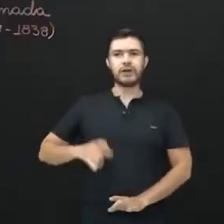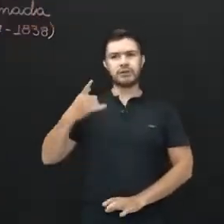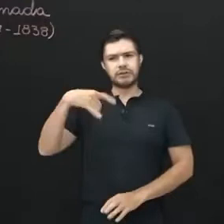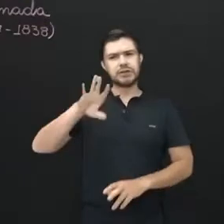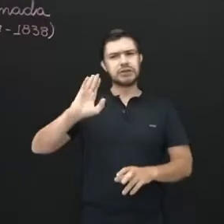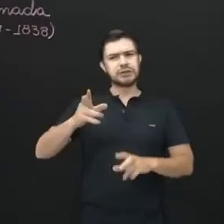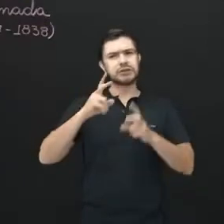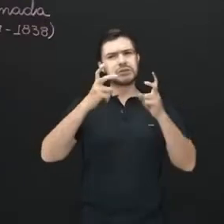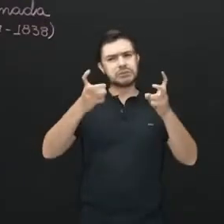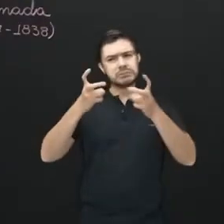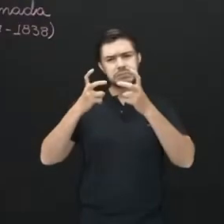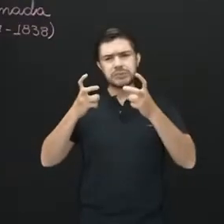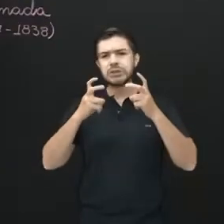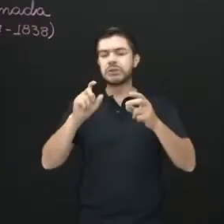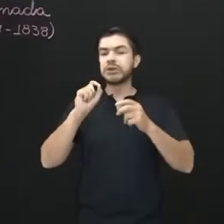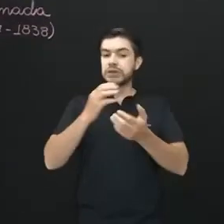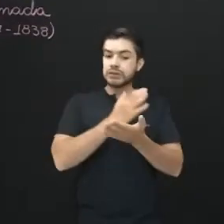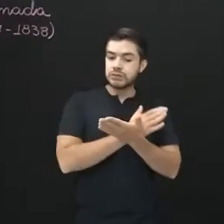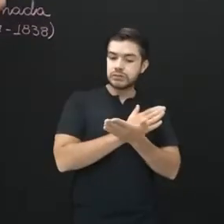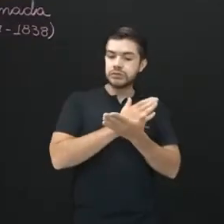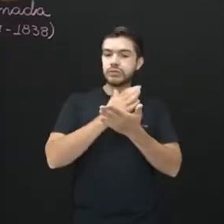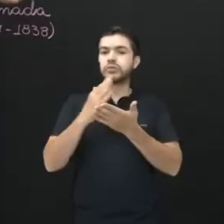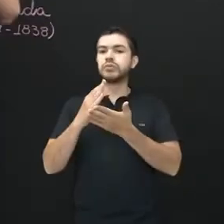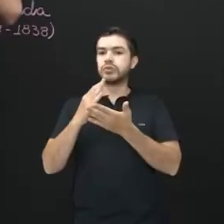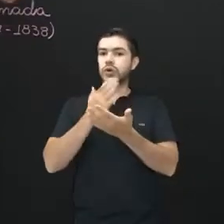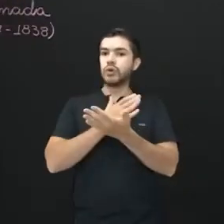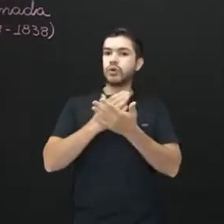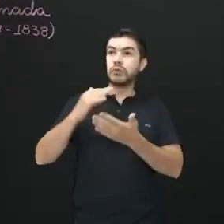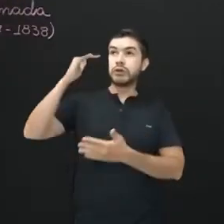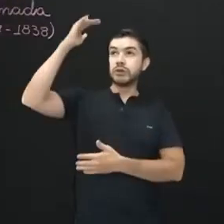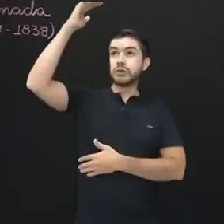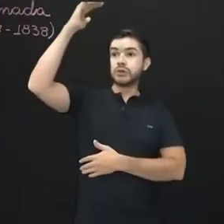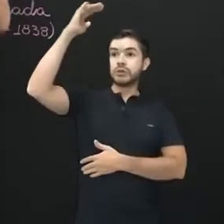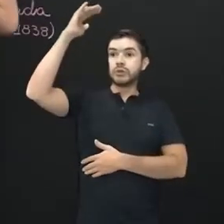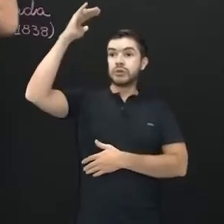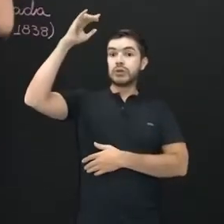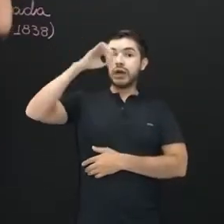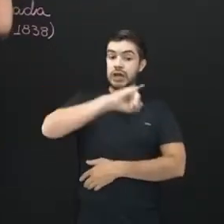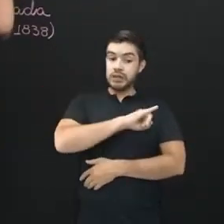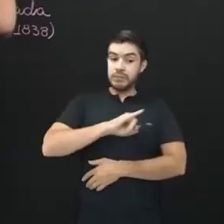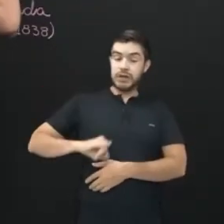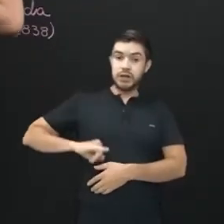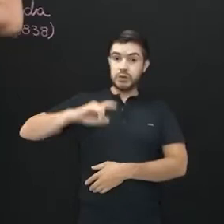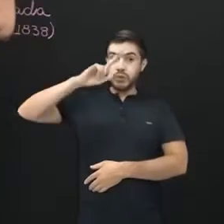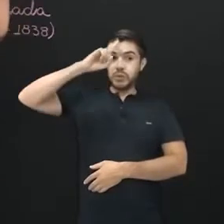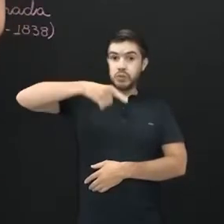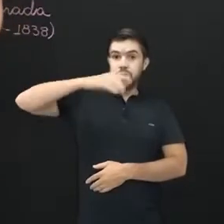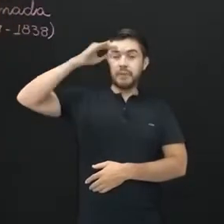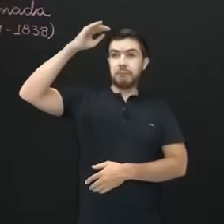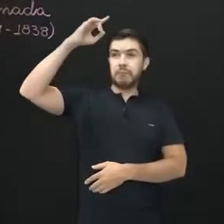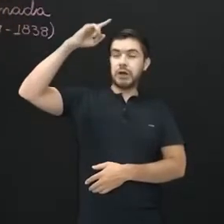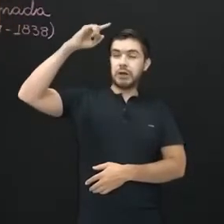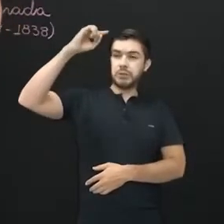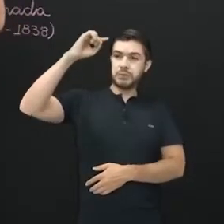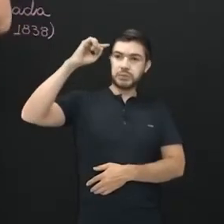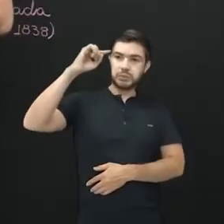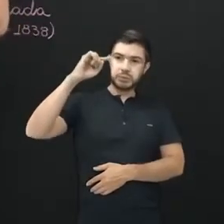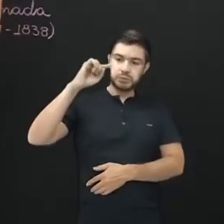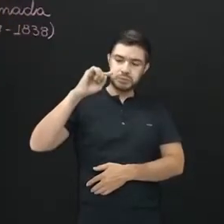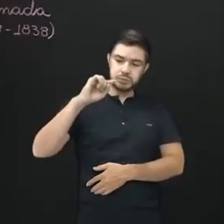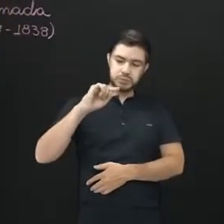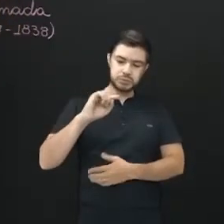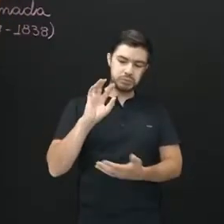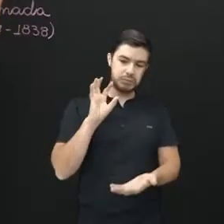seja, o início da Constituição do Estado brasileiro, ele veio de cima, digamos assim, das mãos do imperador, que fez esforços para